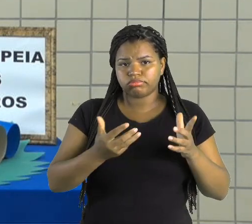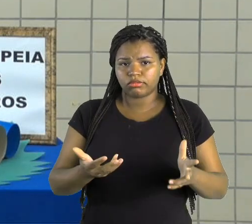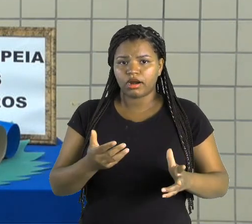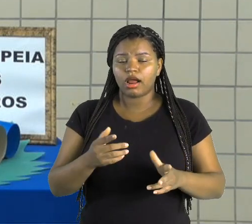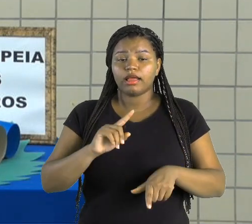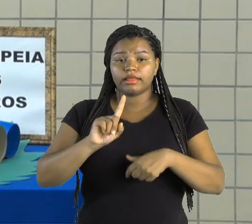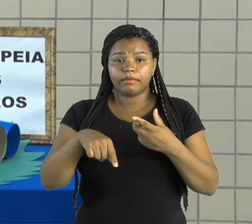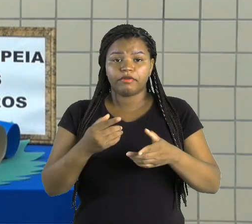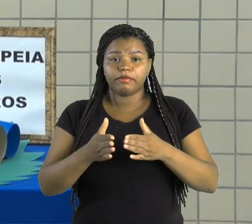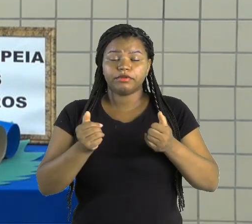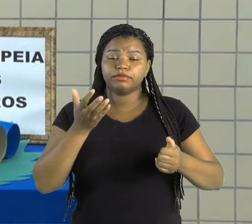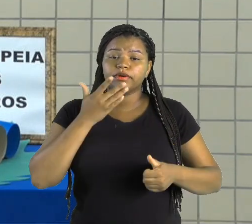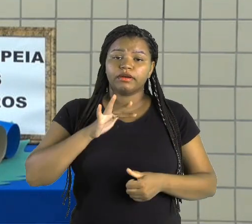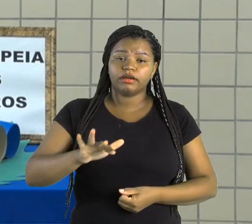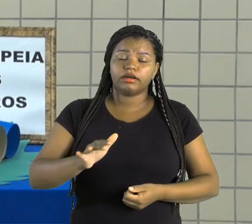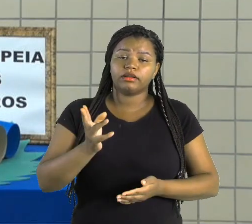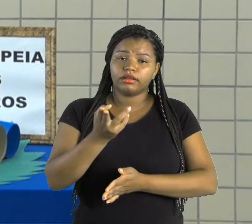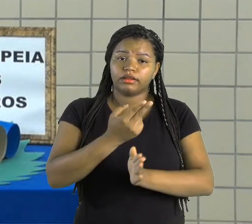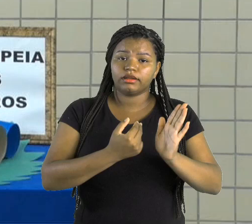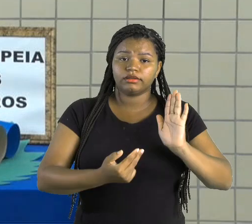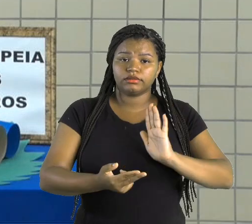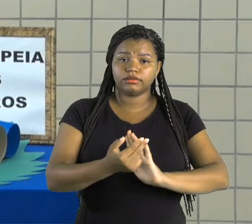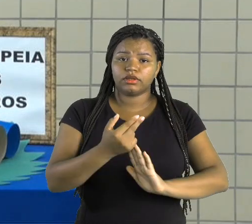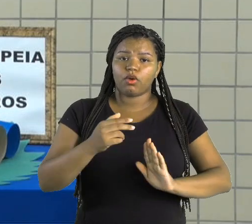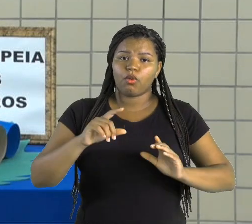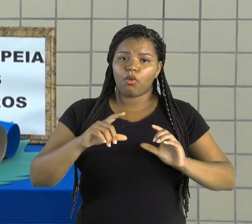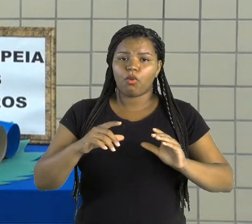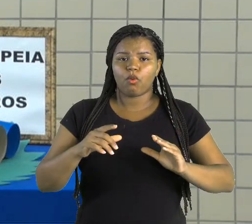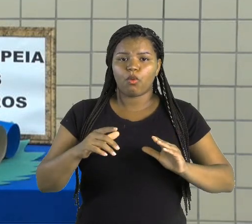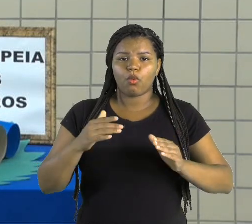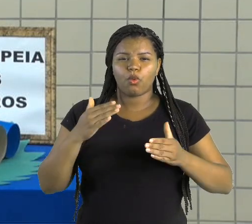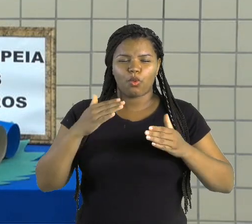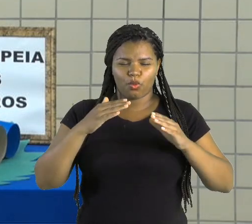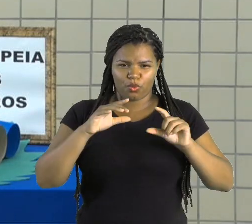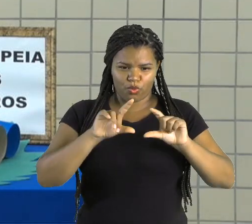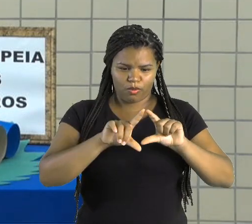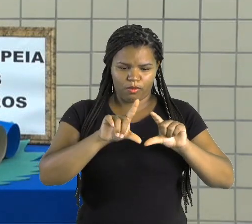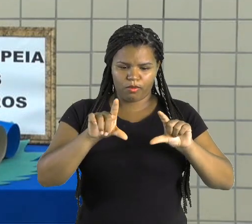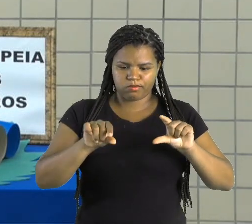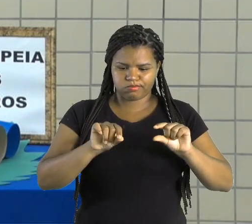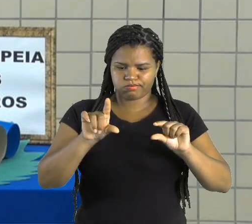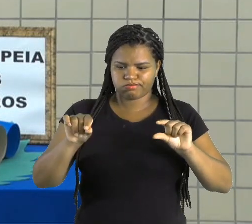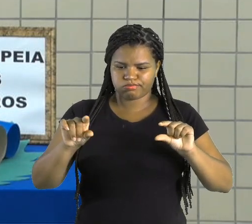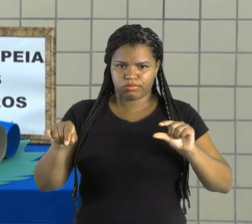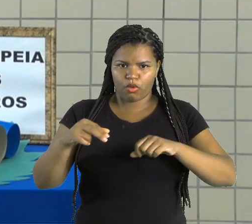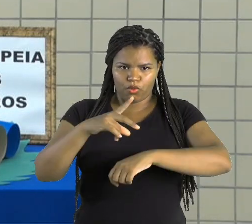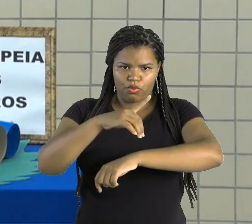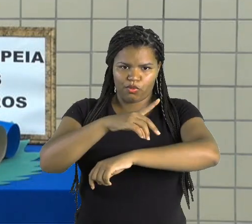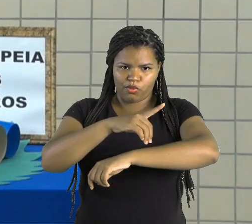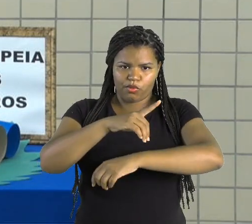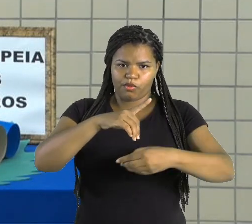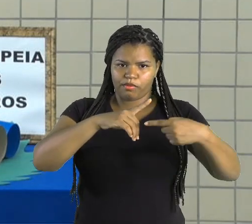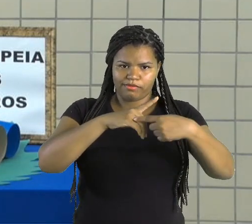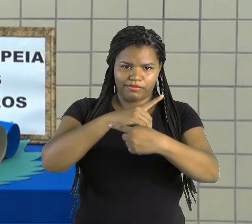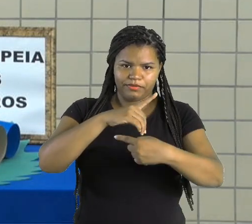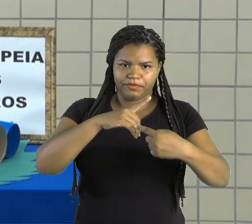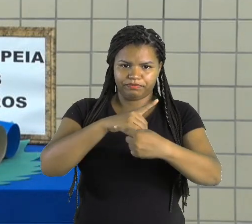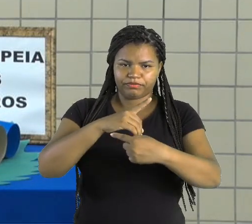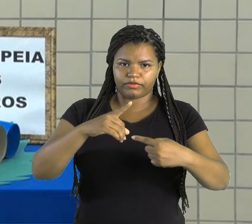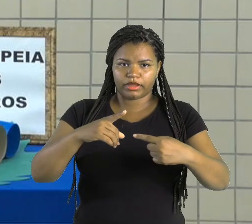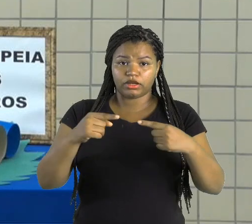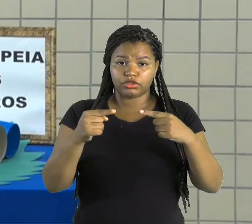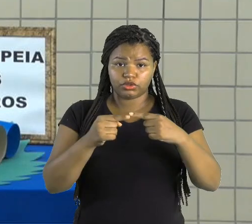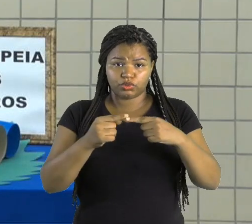que a criança desenhe o corpinho da centopeia de acordo com o número que está relacionado